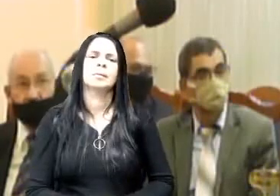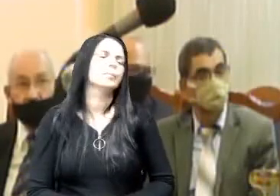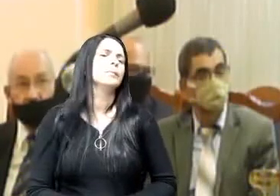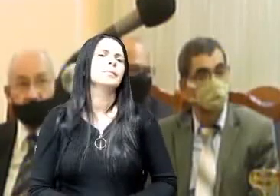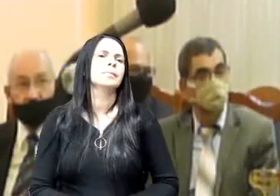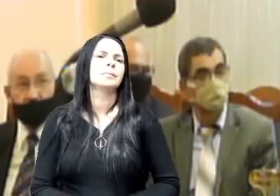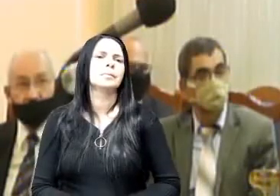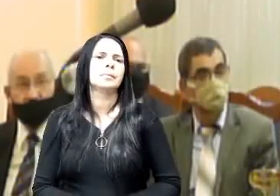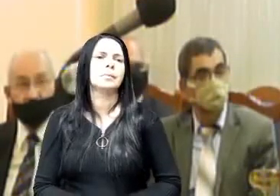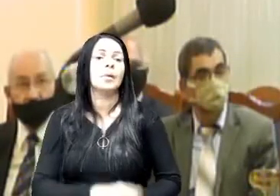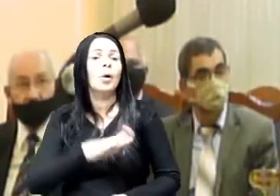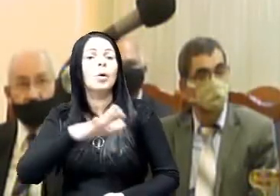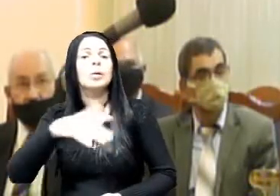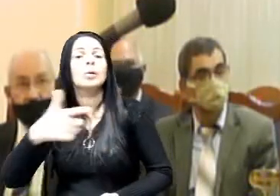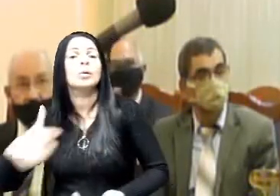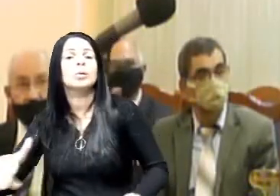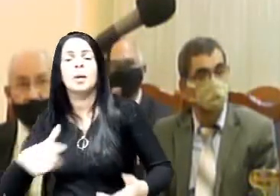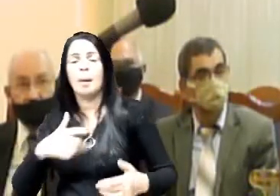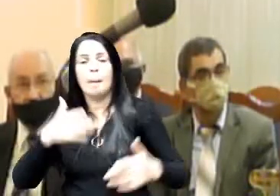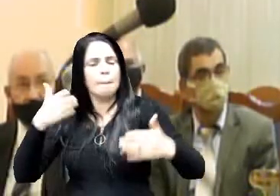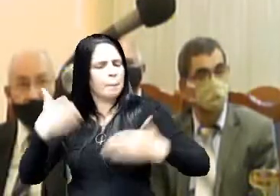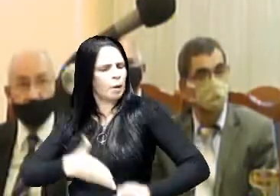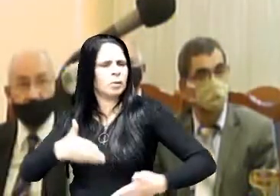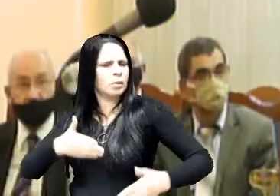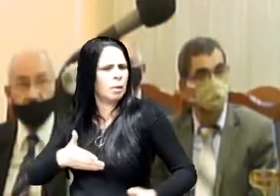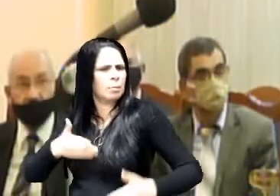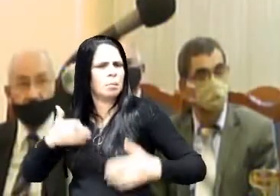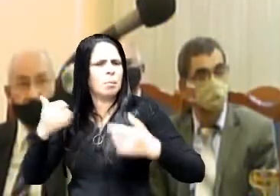coisa, provas não é para matar.